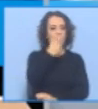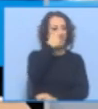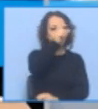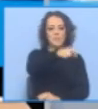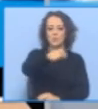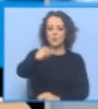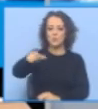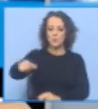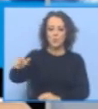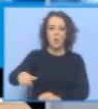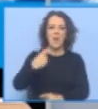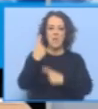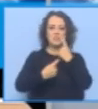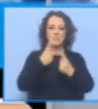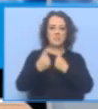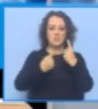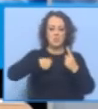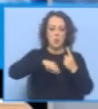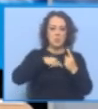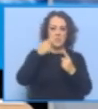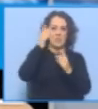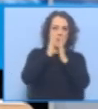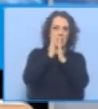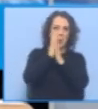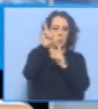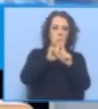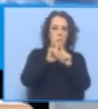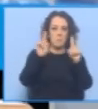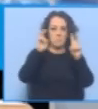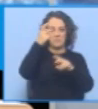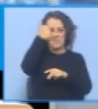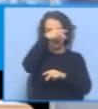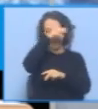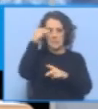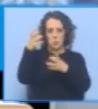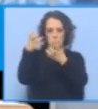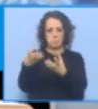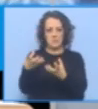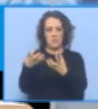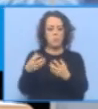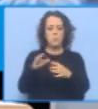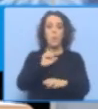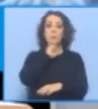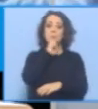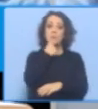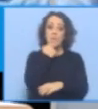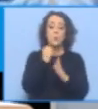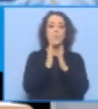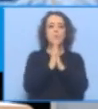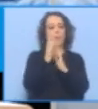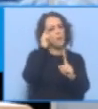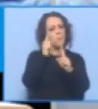Às vezes carregamos Deus de um cinzento assim muito acentuado, quando aquilo que é o mistério de Deus é fazer-se